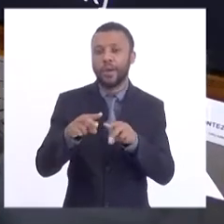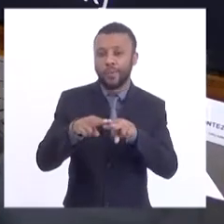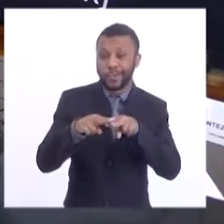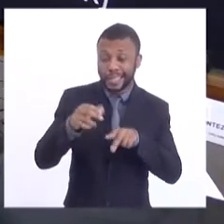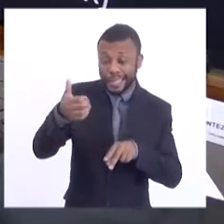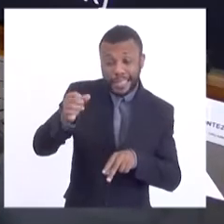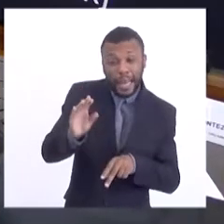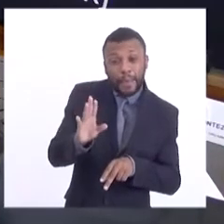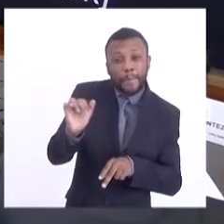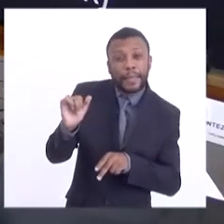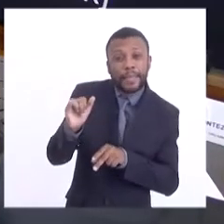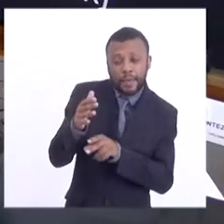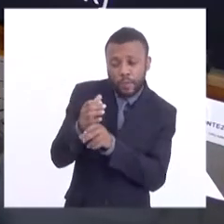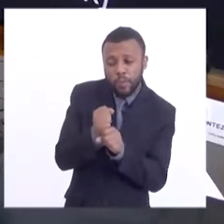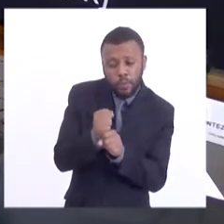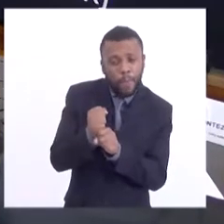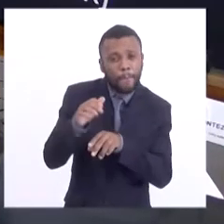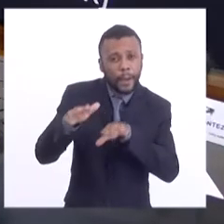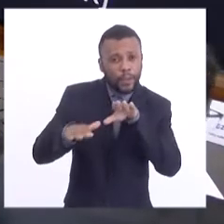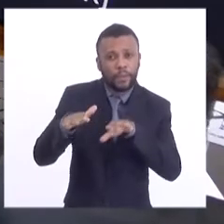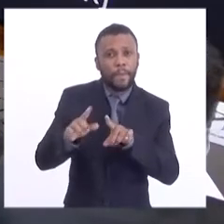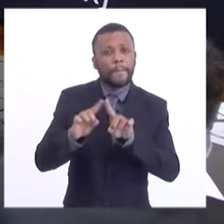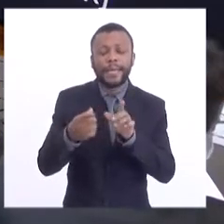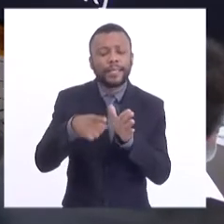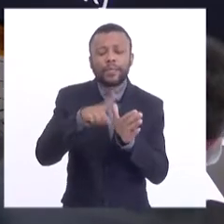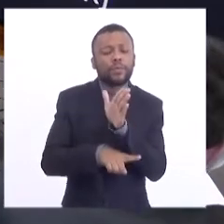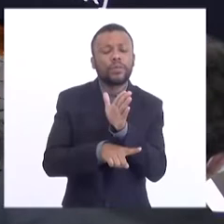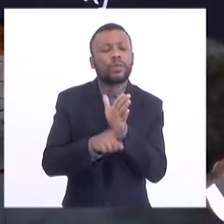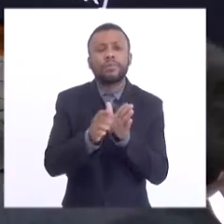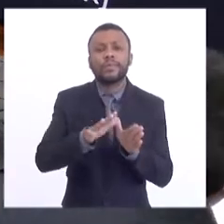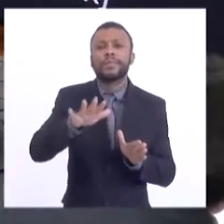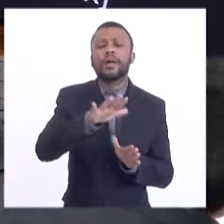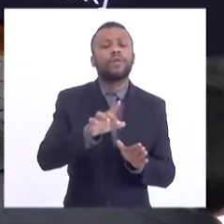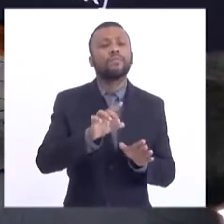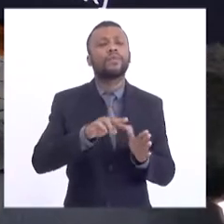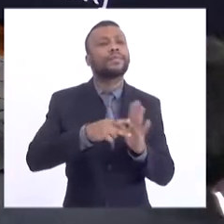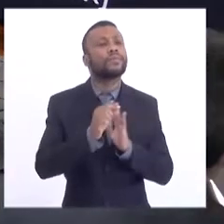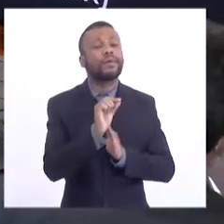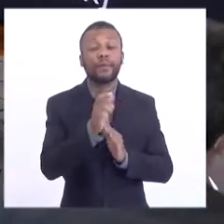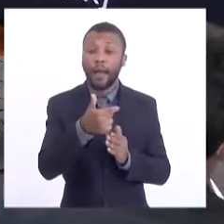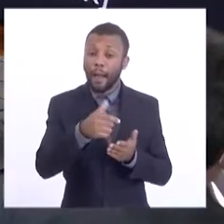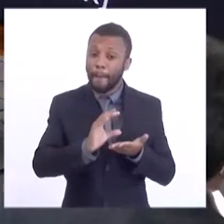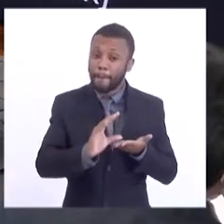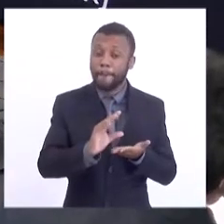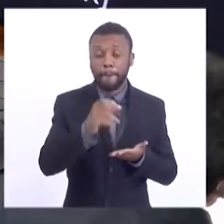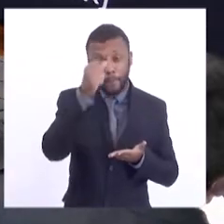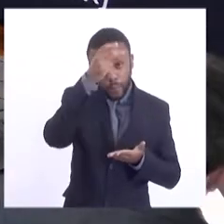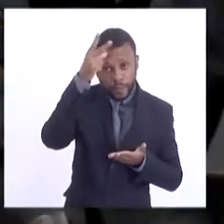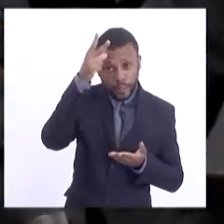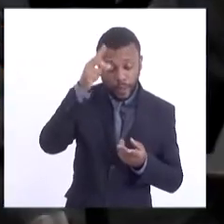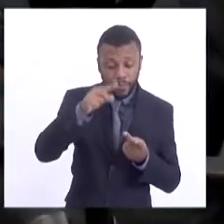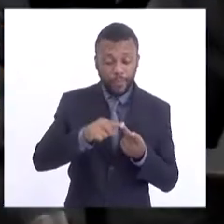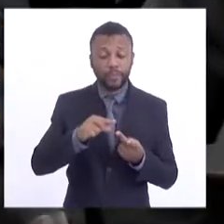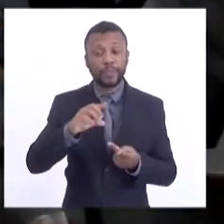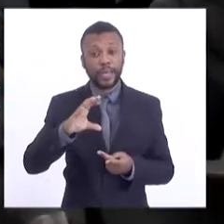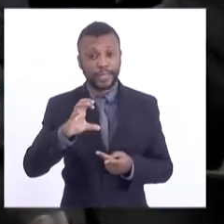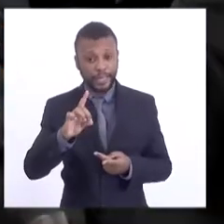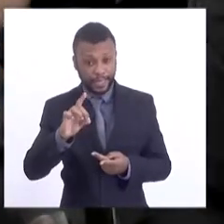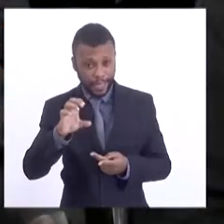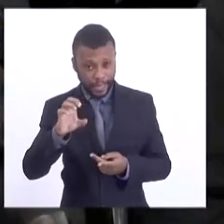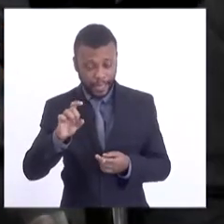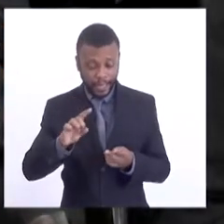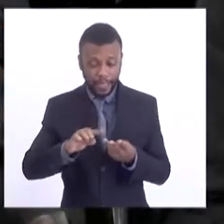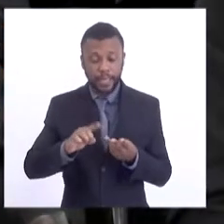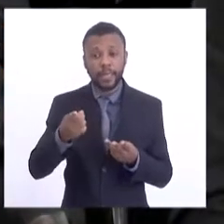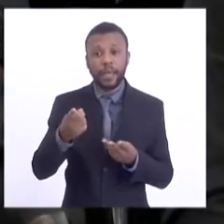110 dia essas deduções e nem Gerais quais são elas município farmácia dai o dinheiro para você das município